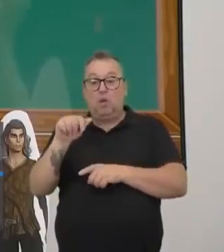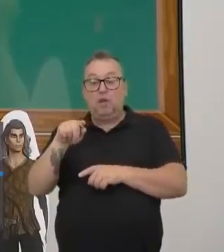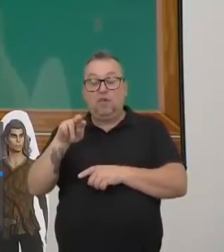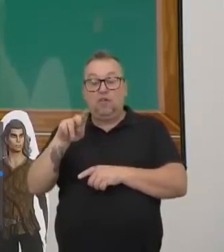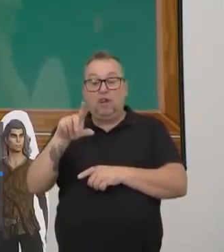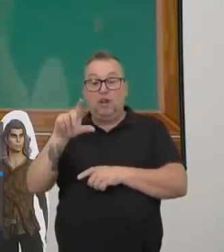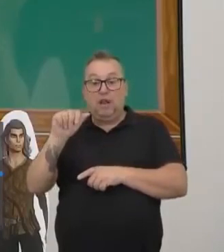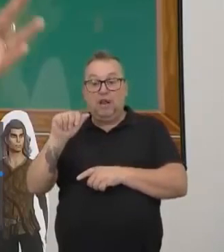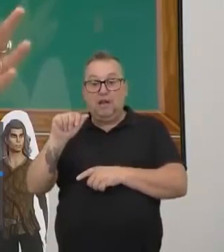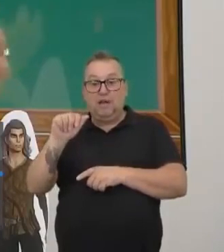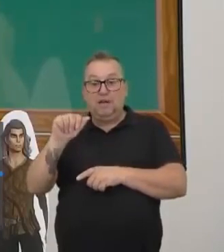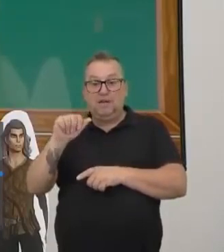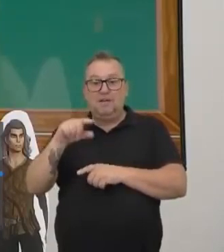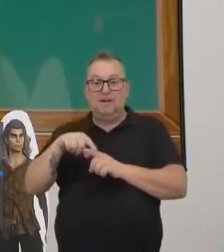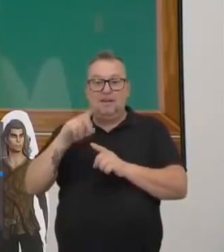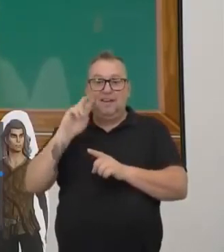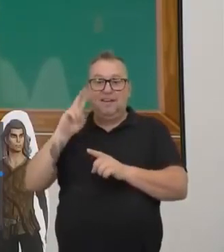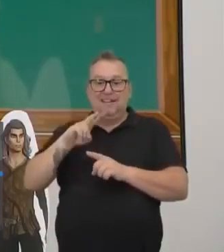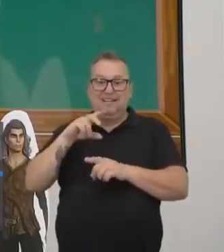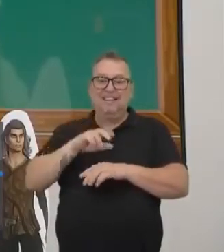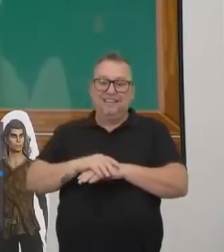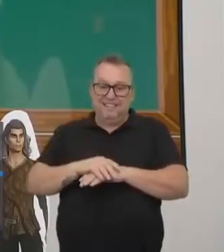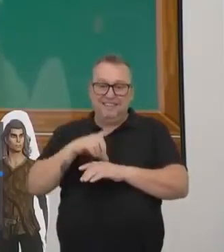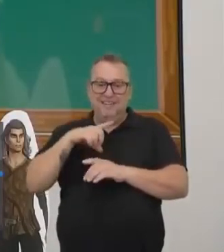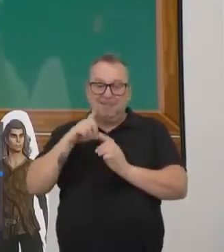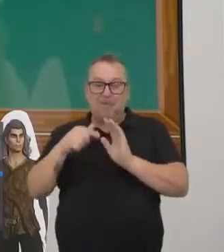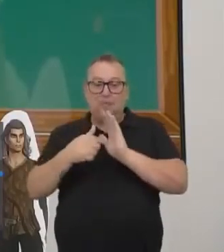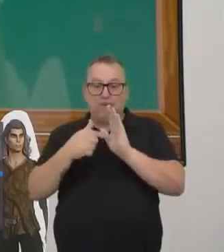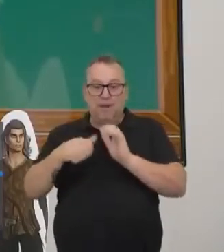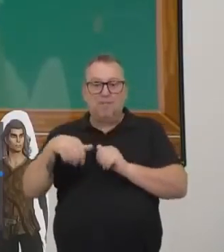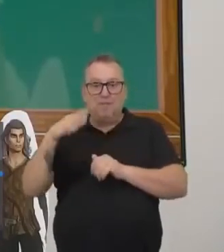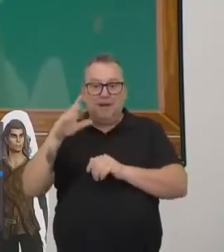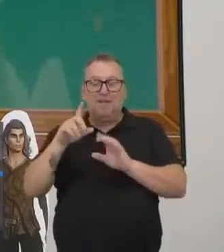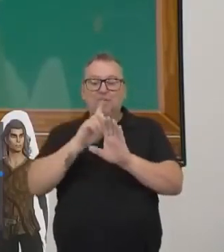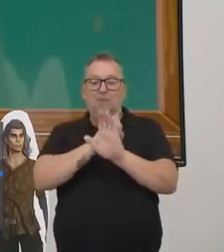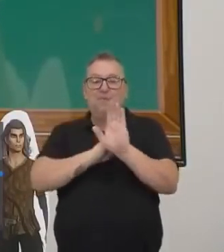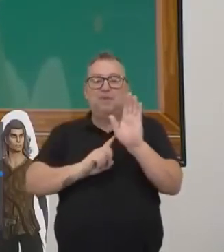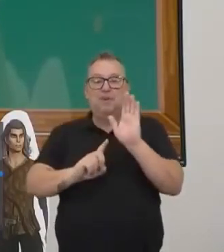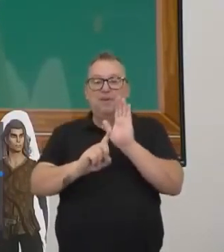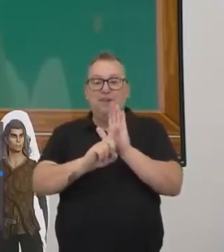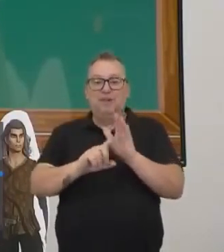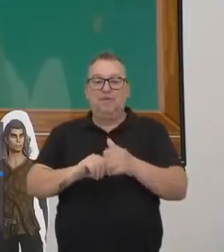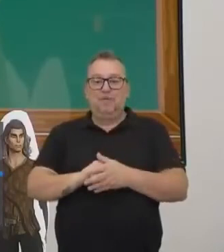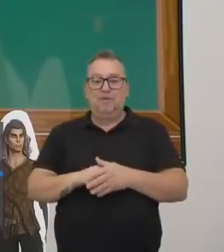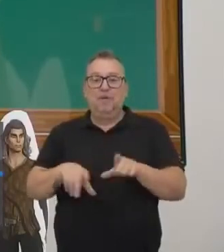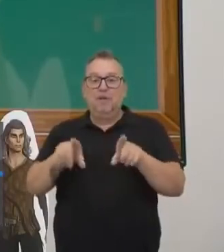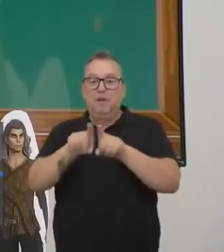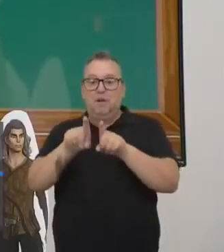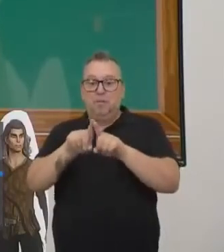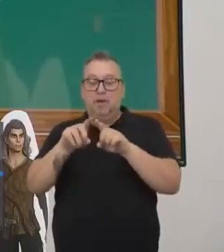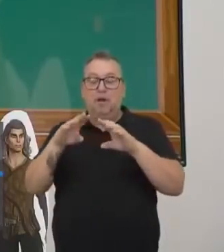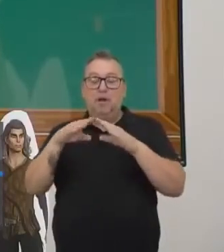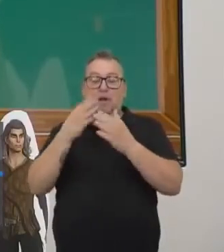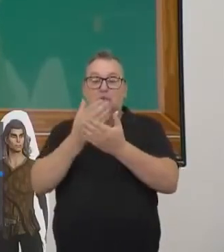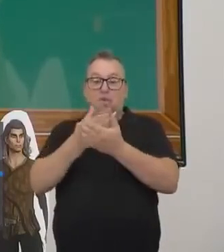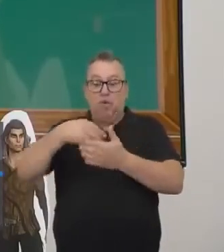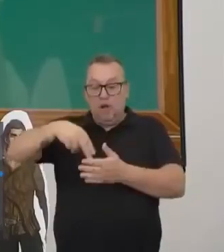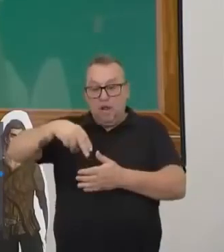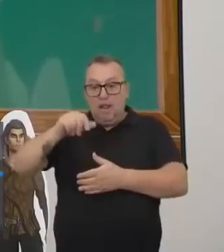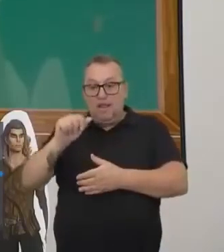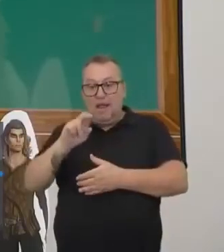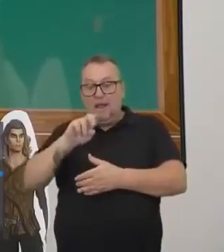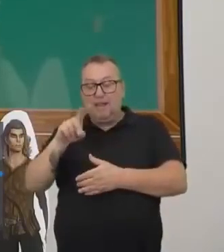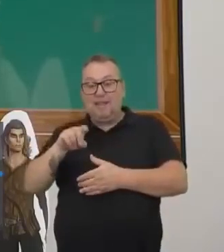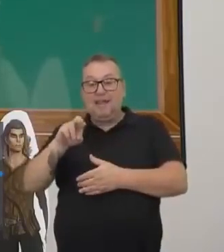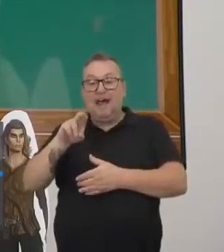pessoal, sai e entra novamente para aparecer a imagem. Muito obrigada aí pelo protagonismo, Pro. Bom dia, Escola Nazária de